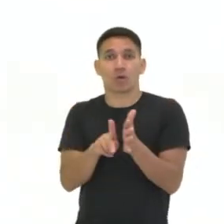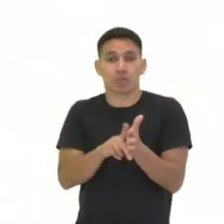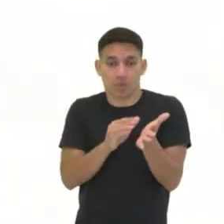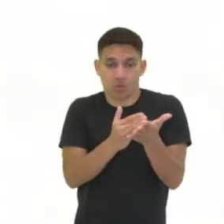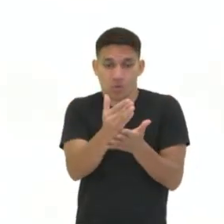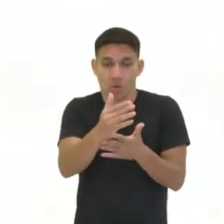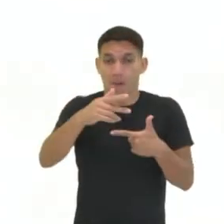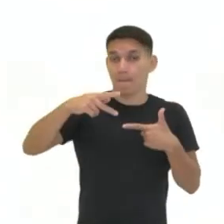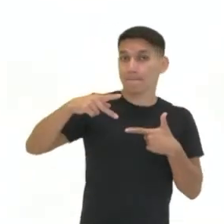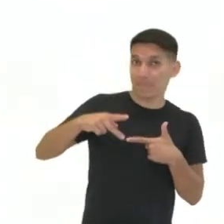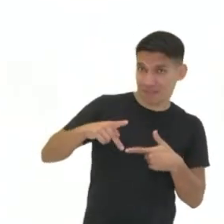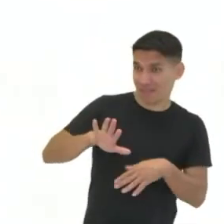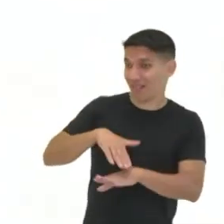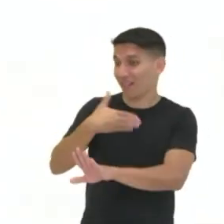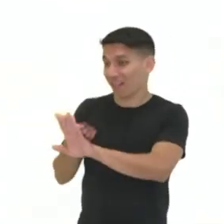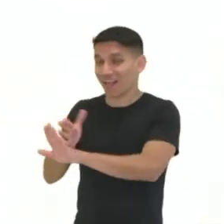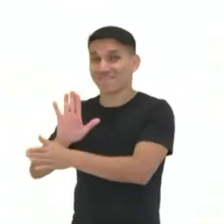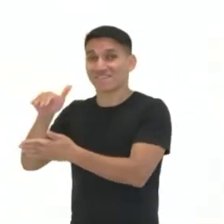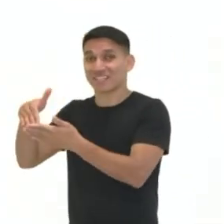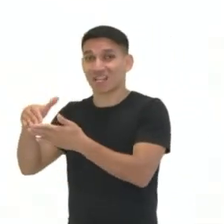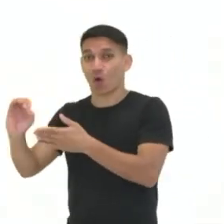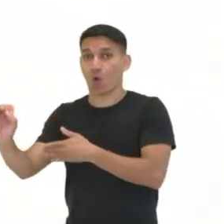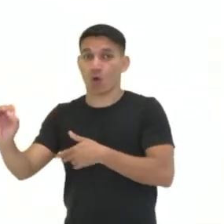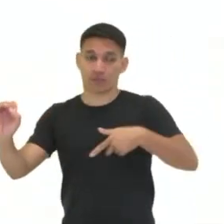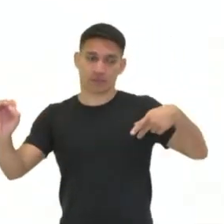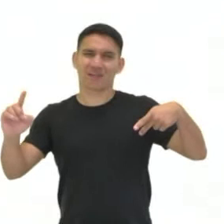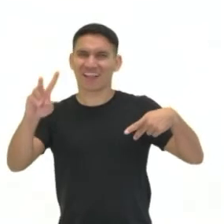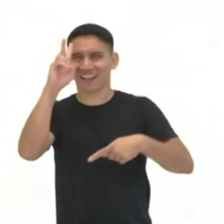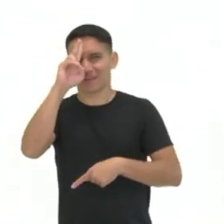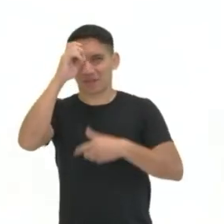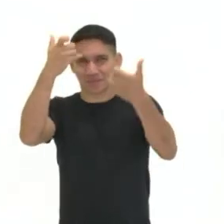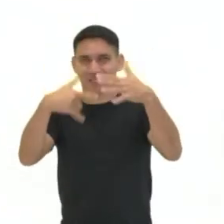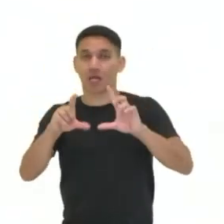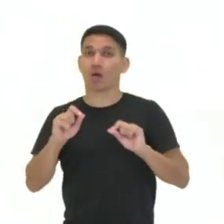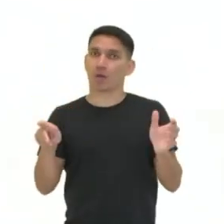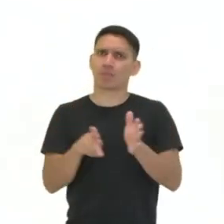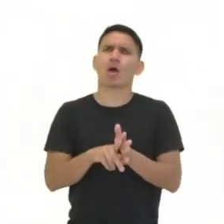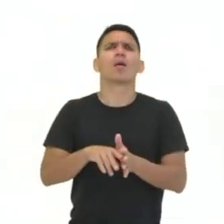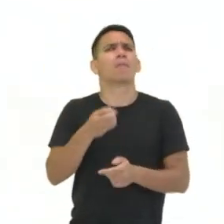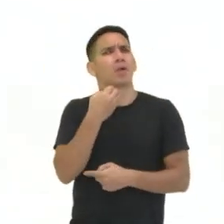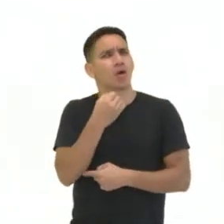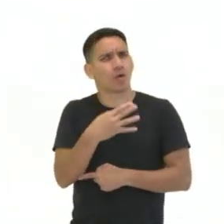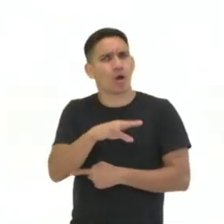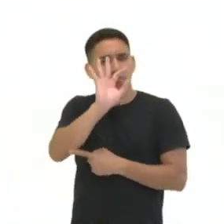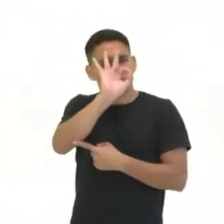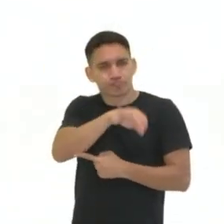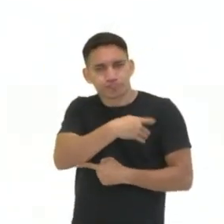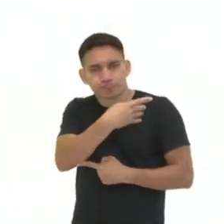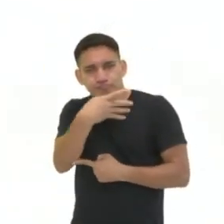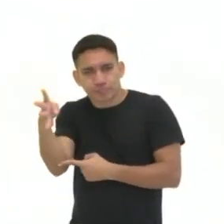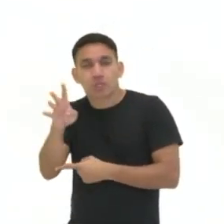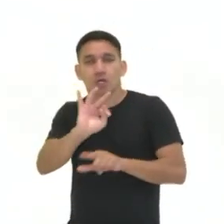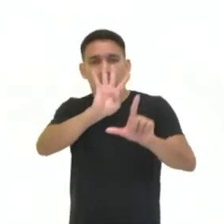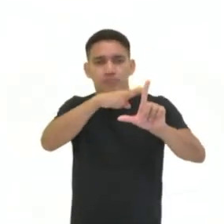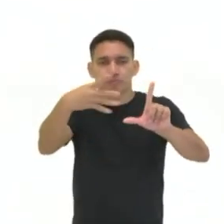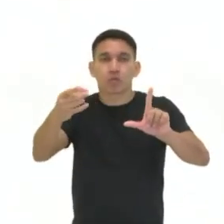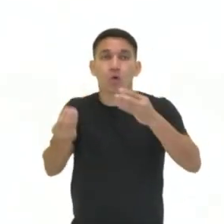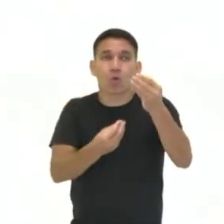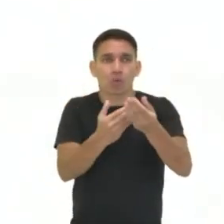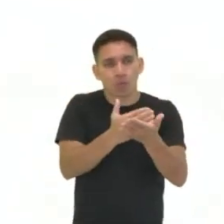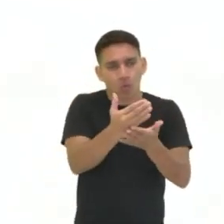com P e terminam com O. Lembra que eu falei para vocês que é bom fazer um esqueminha? Então aqui, inicia com